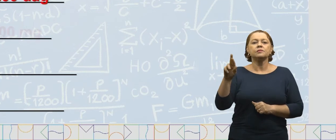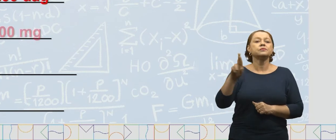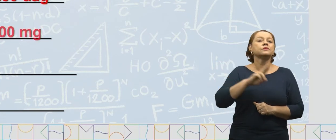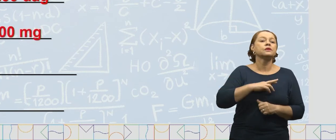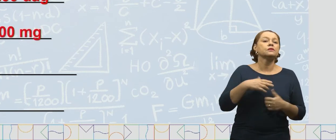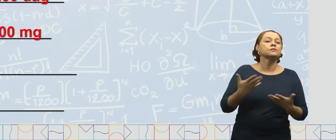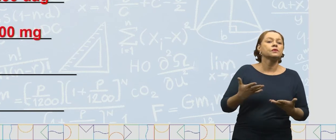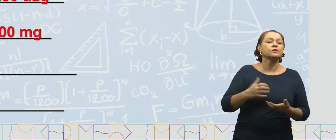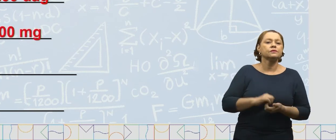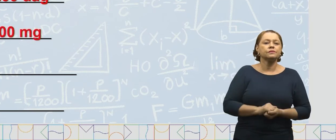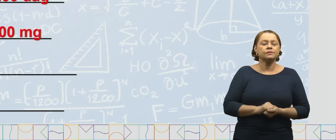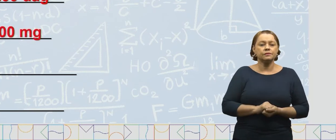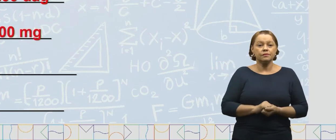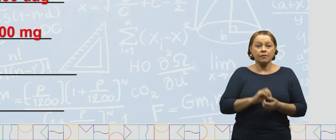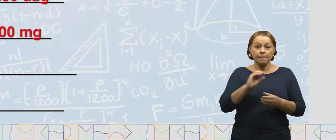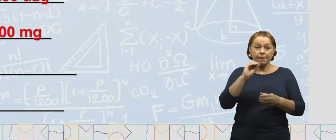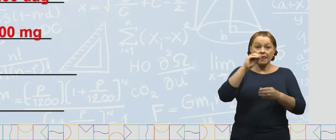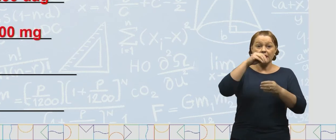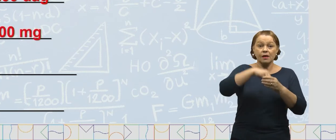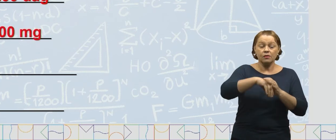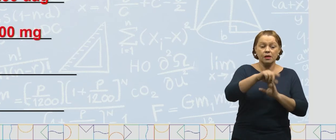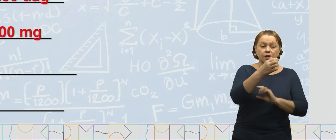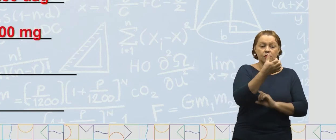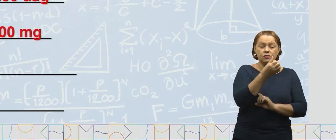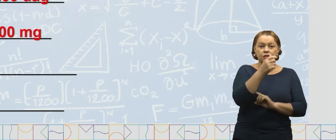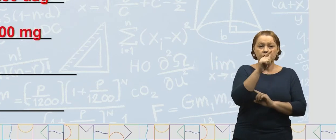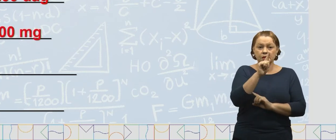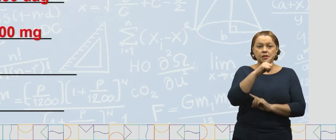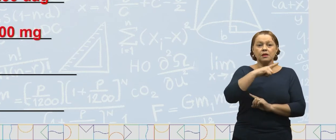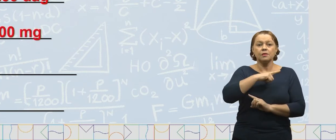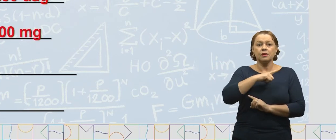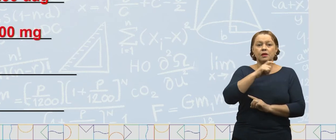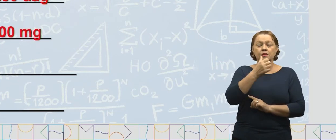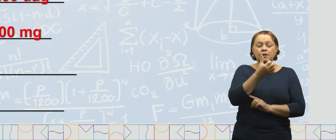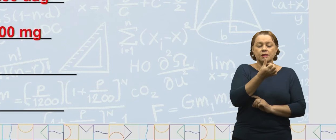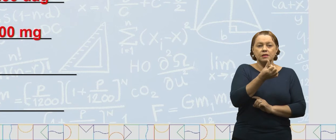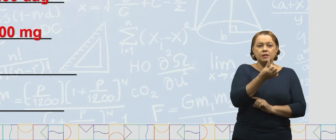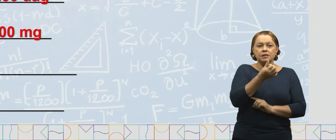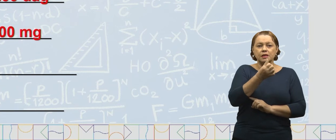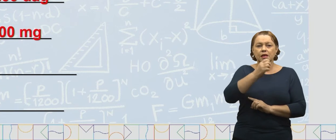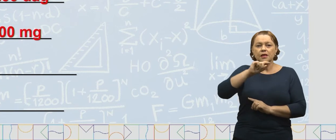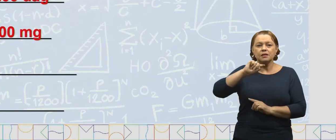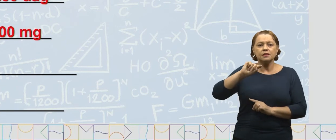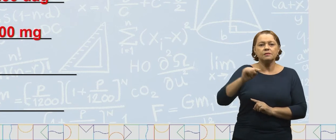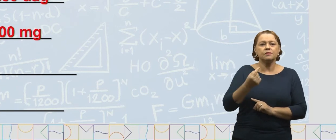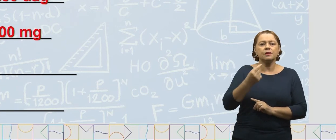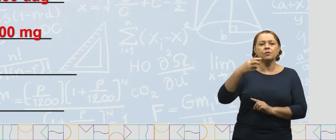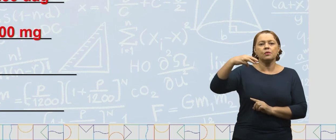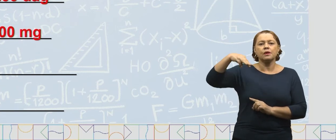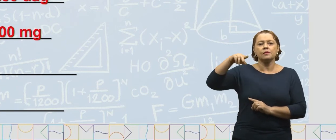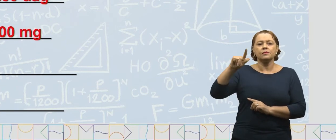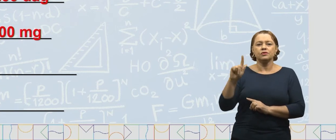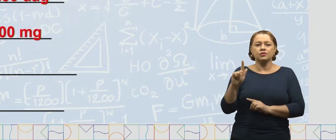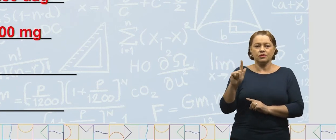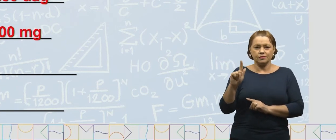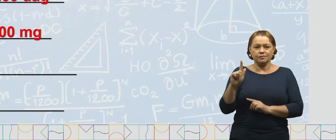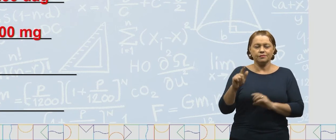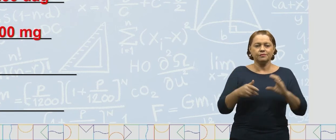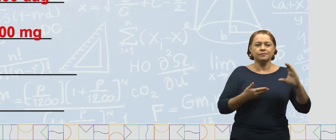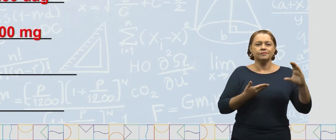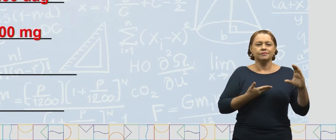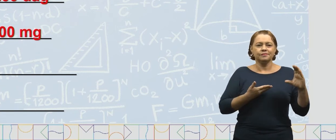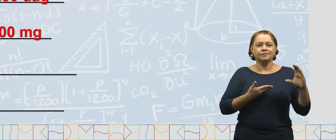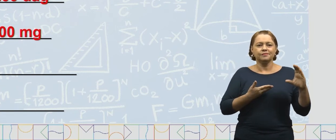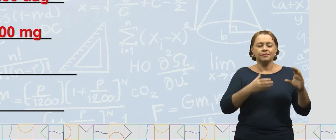resposta? Dentro de 6 gramas, nós temos 6.000 miligramas. Letra C,